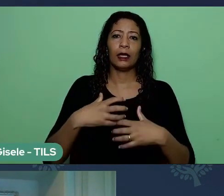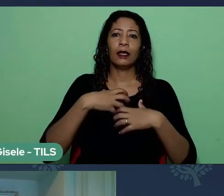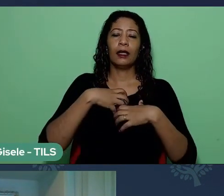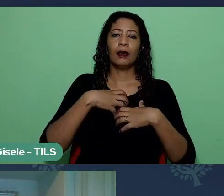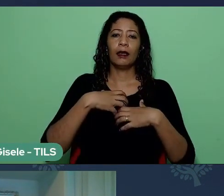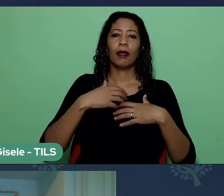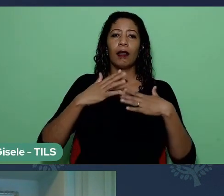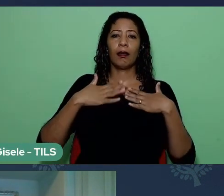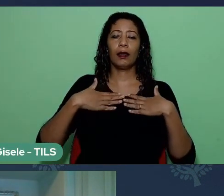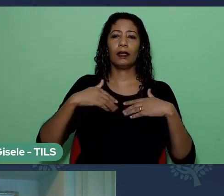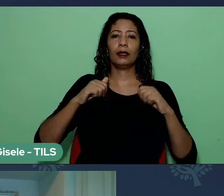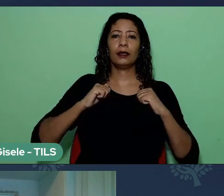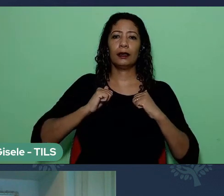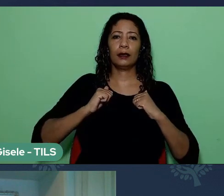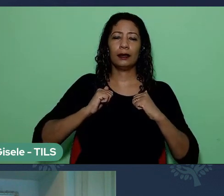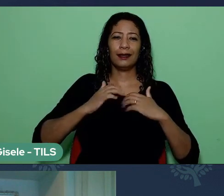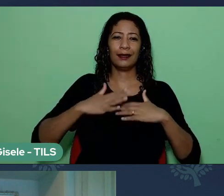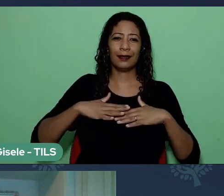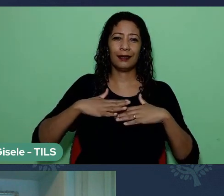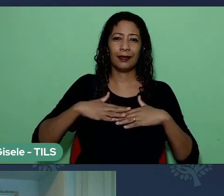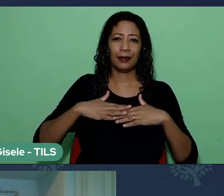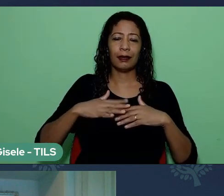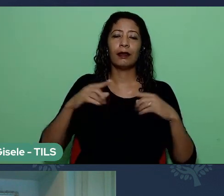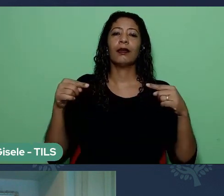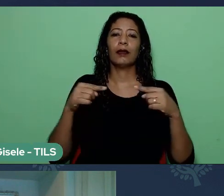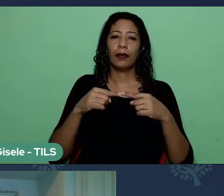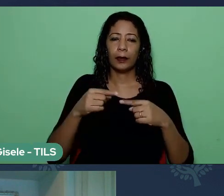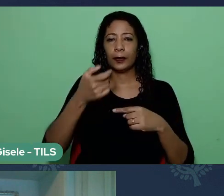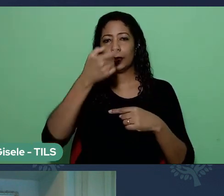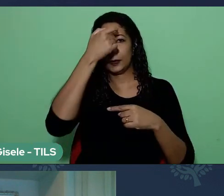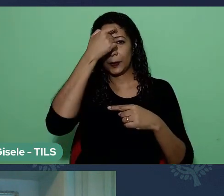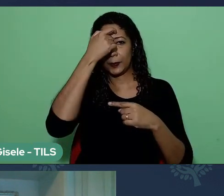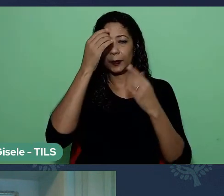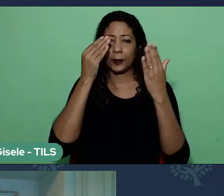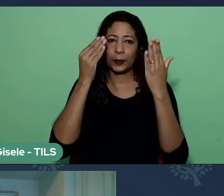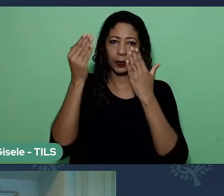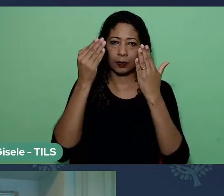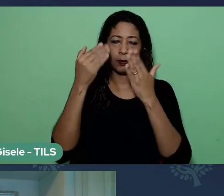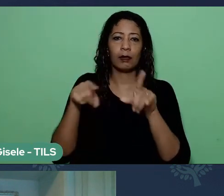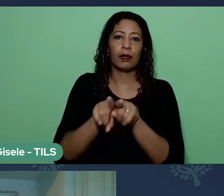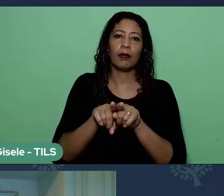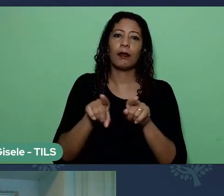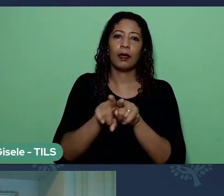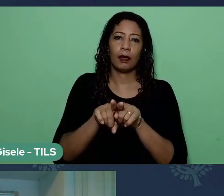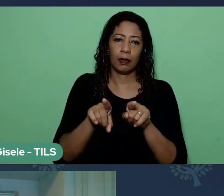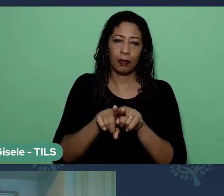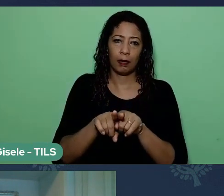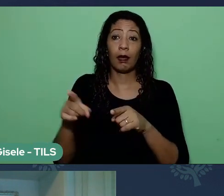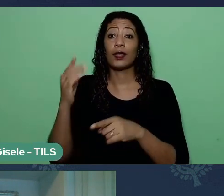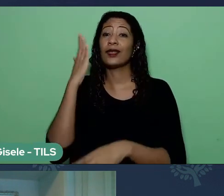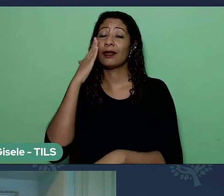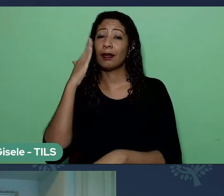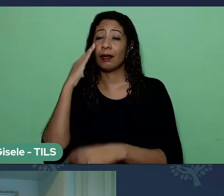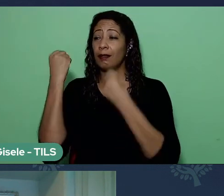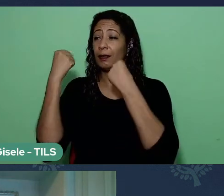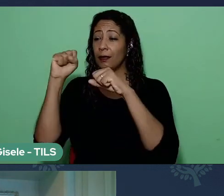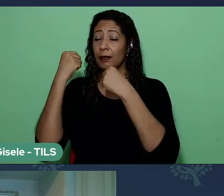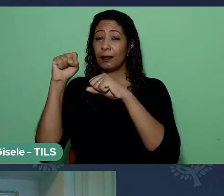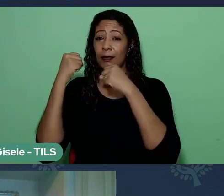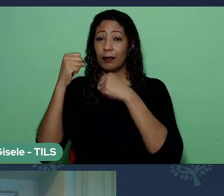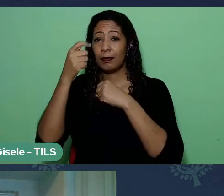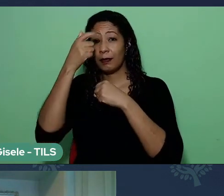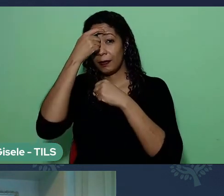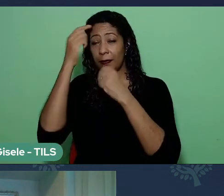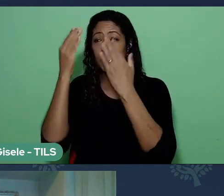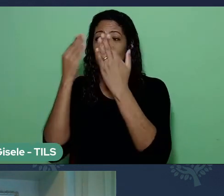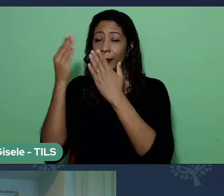hipoativo, e isso afeta novamente a sua questão psíquica. A gente sabe que também a atividade física é um componente importantíssimo para o